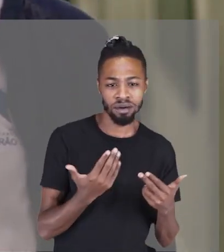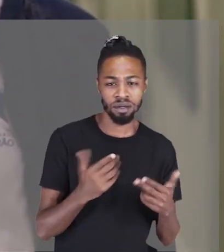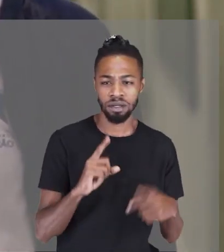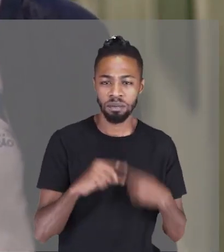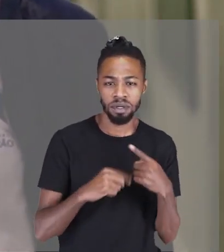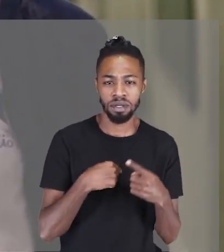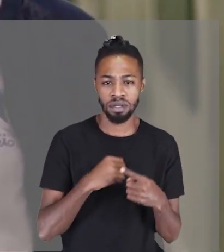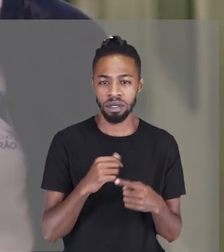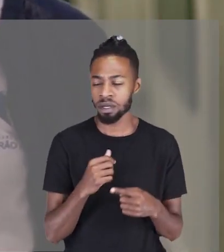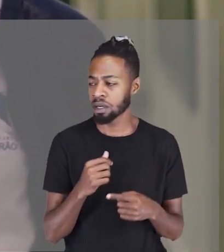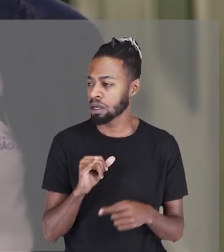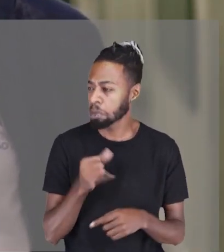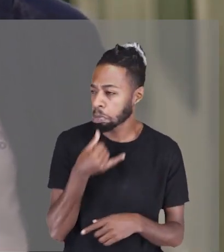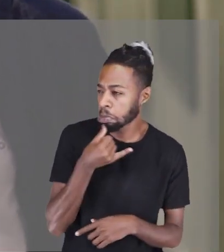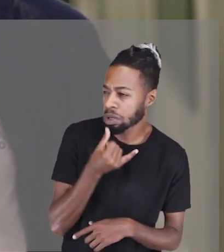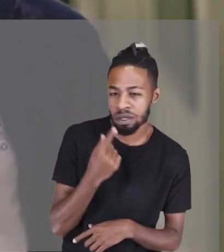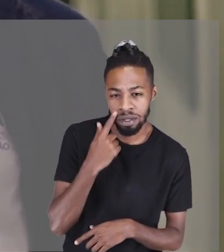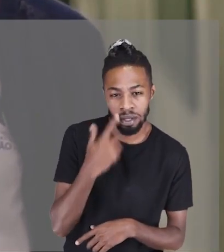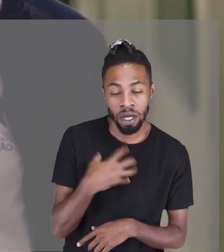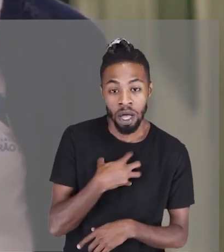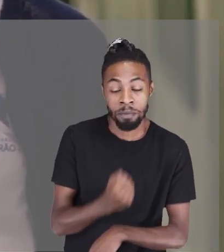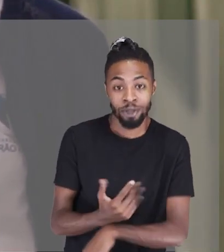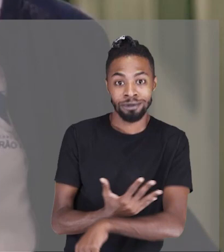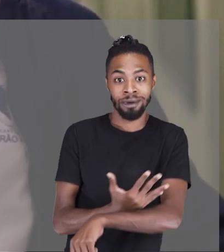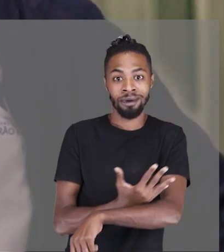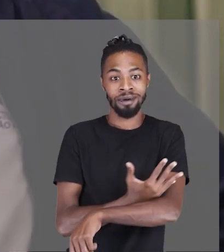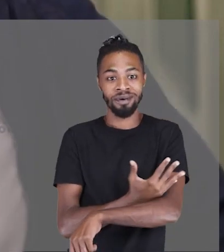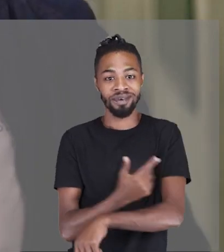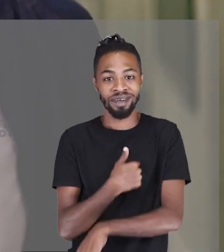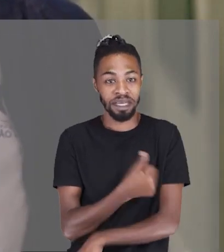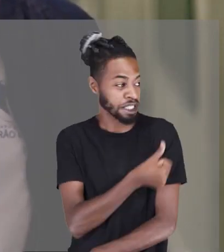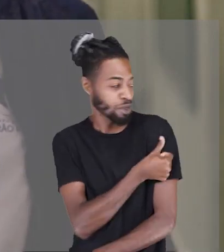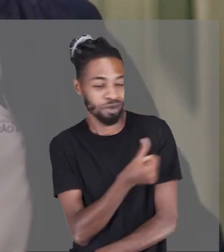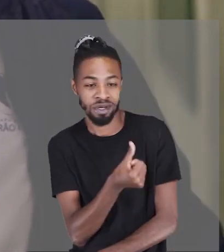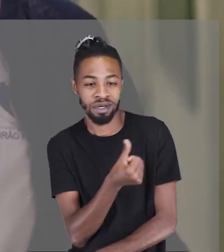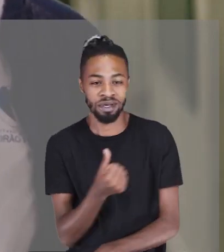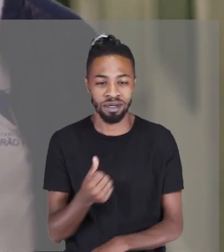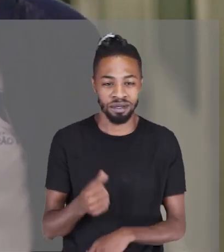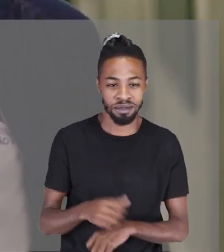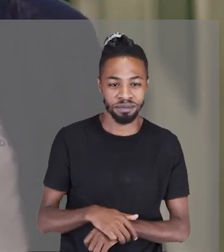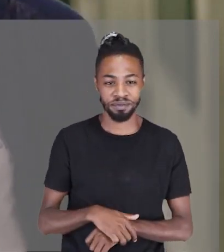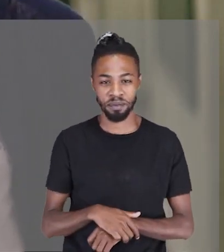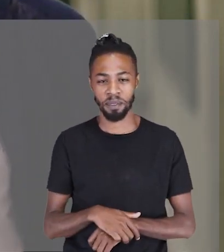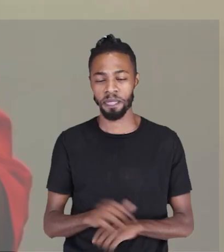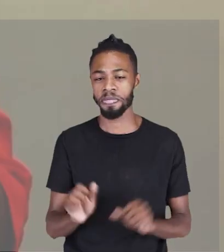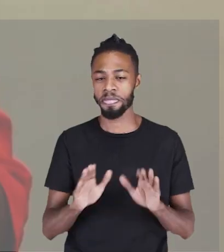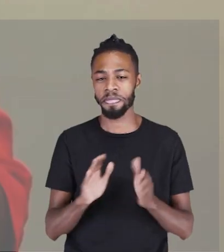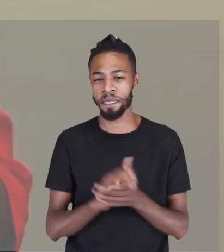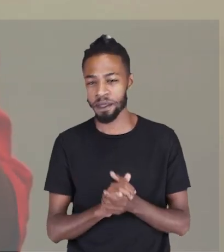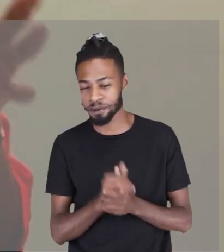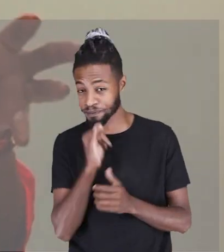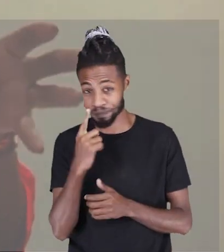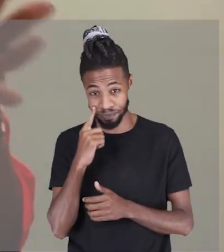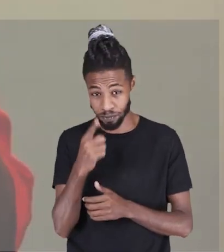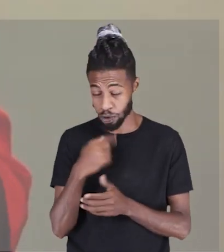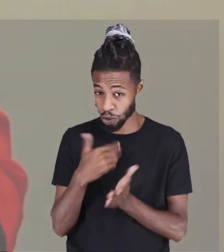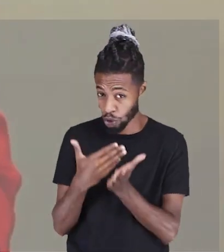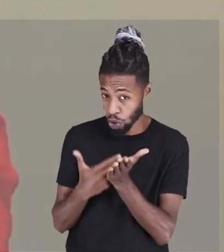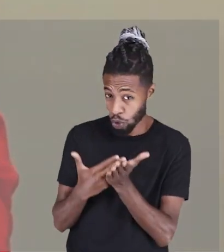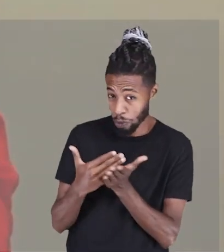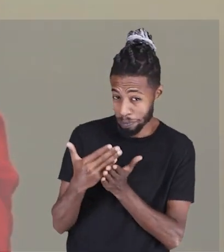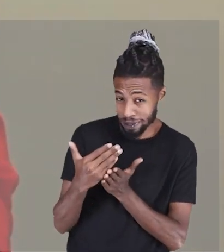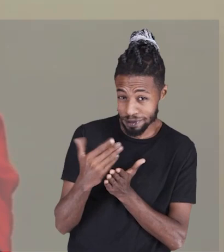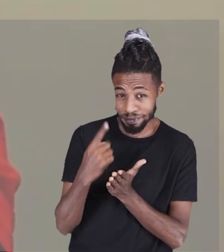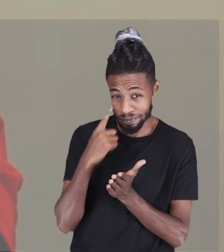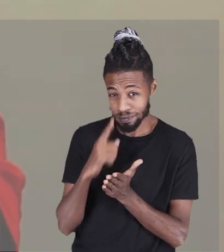para tudo, gostar muito da professora, ficar triste, ter aquela emoção de, meu Deus, eu estou indo para o 6º ano. Quando vai para o